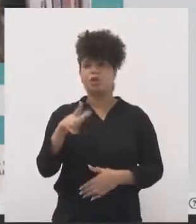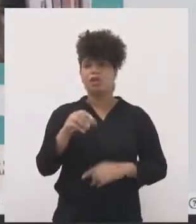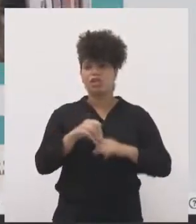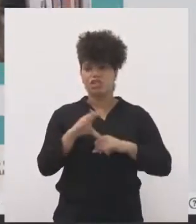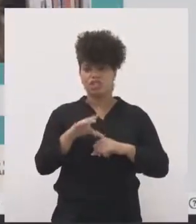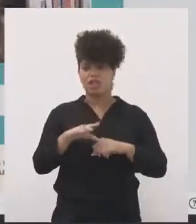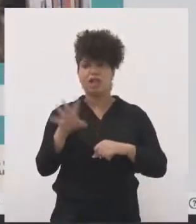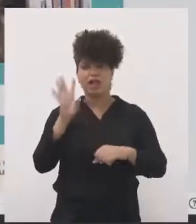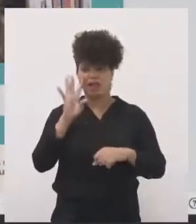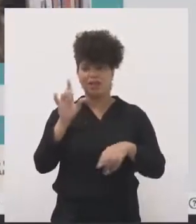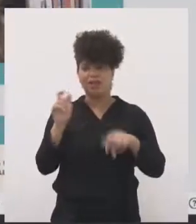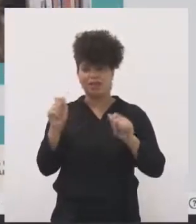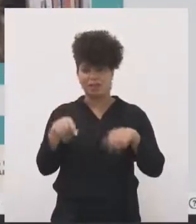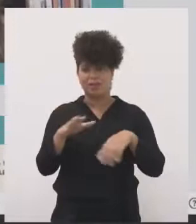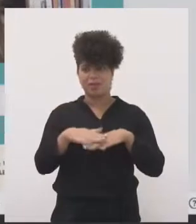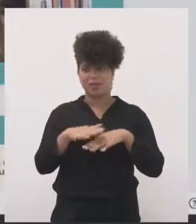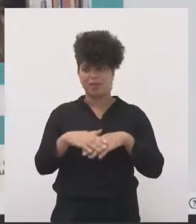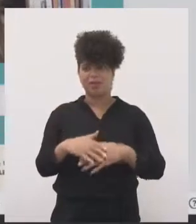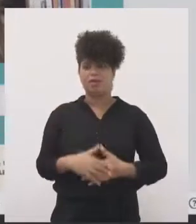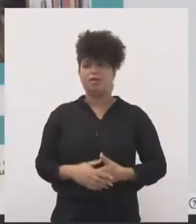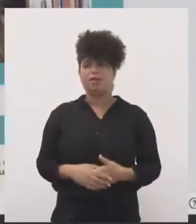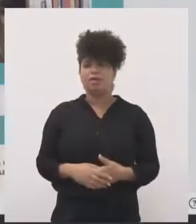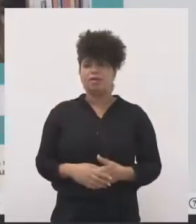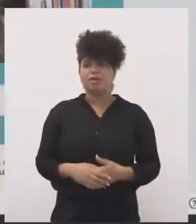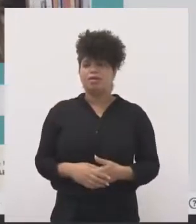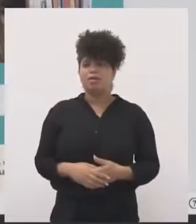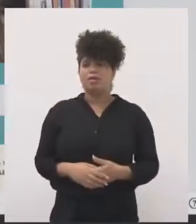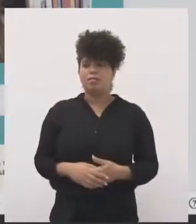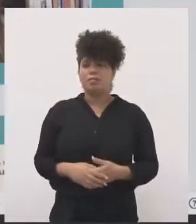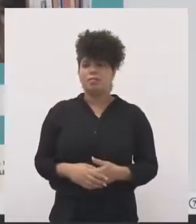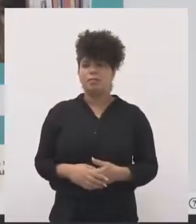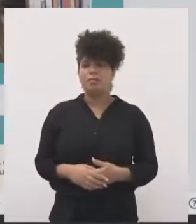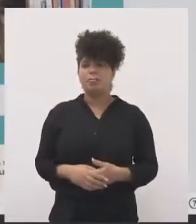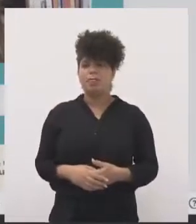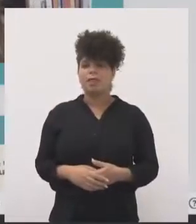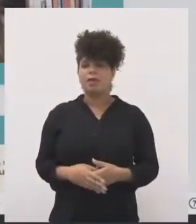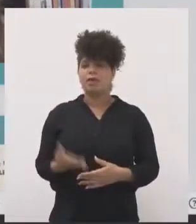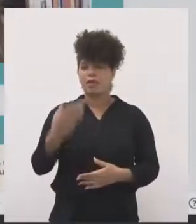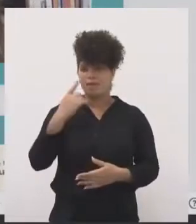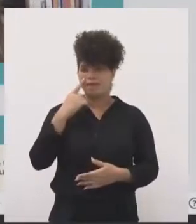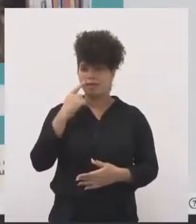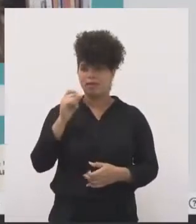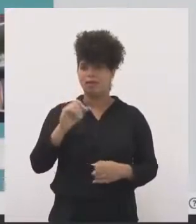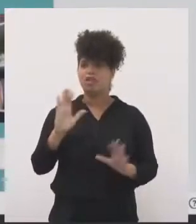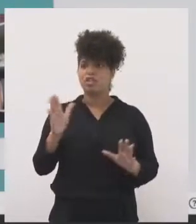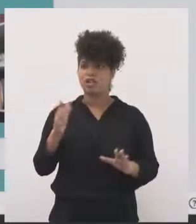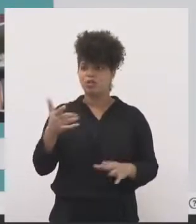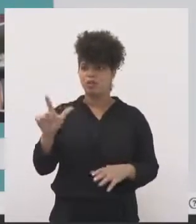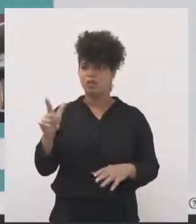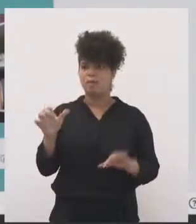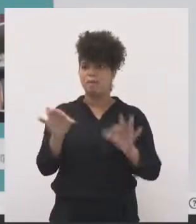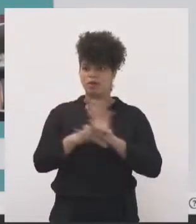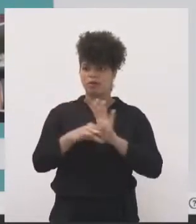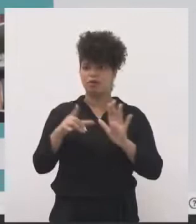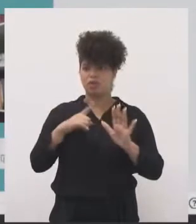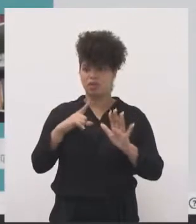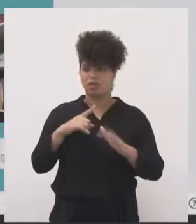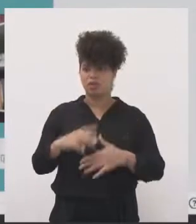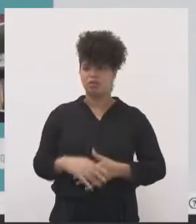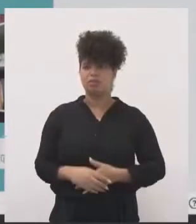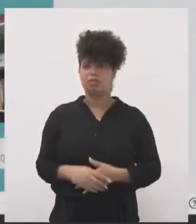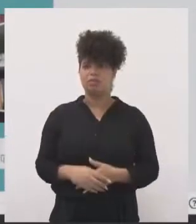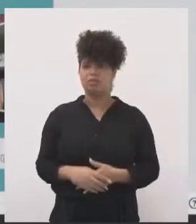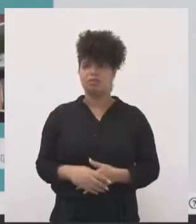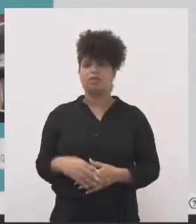que eu quero dar para vocês, e aí, para isso, eu vou até abrir a historinha que eu já tenho pronta. Esse link ele já